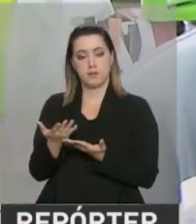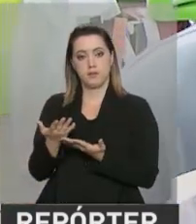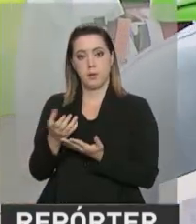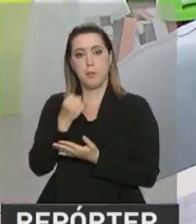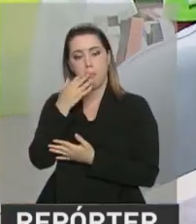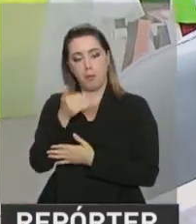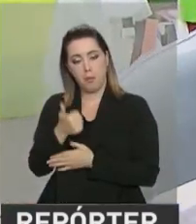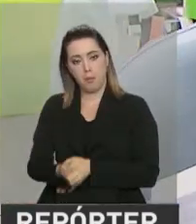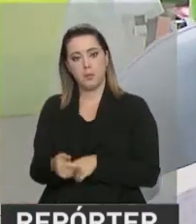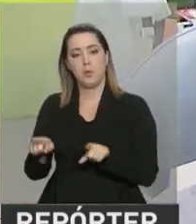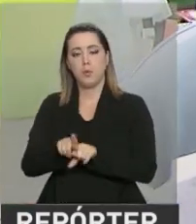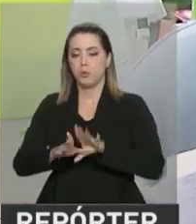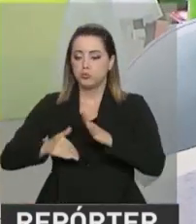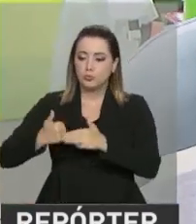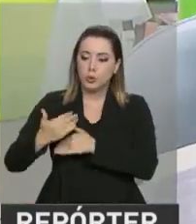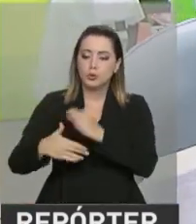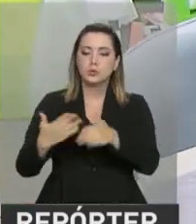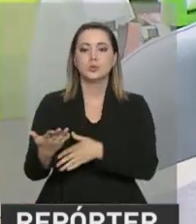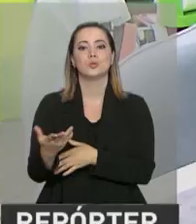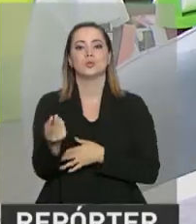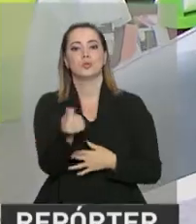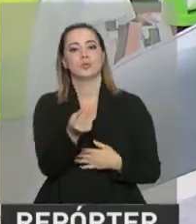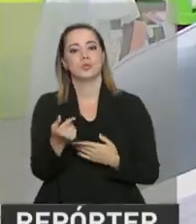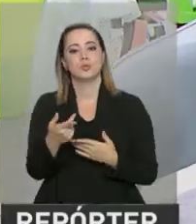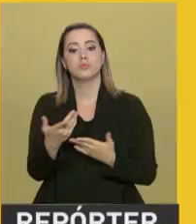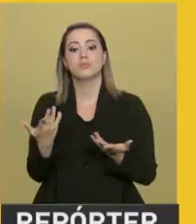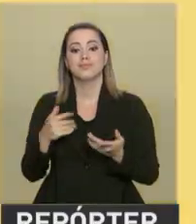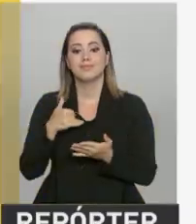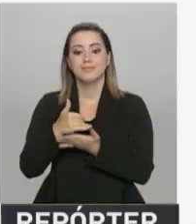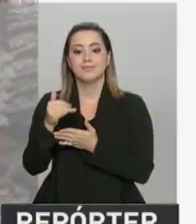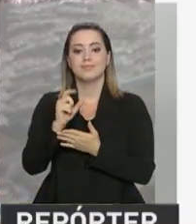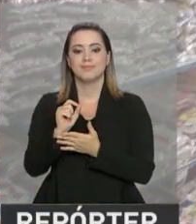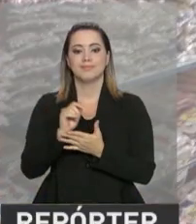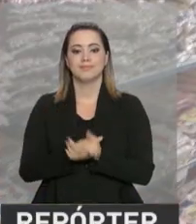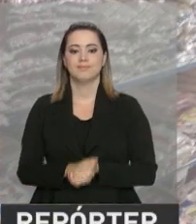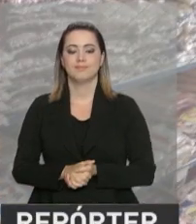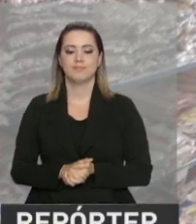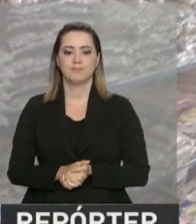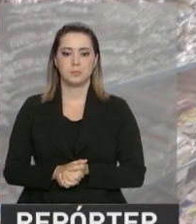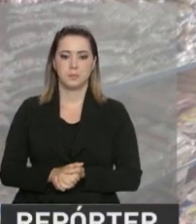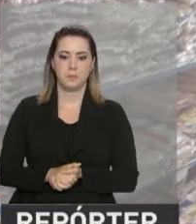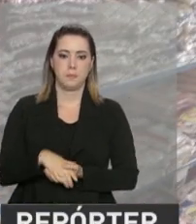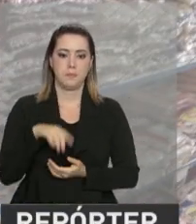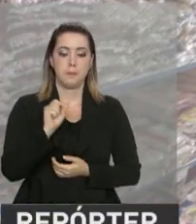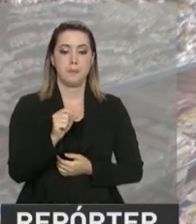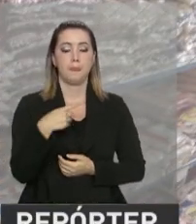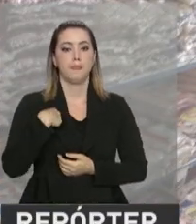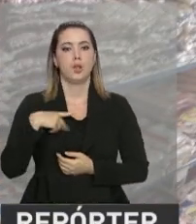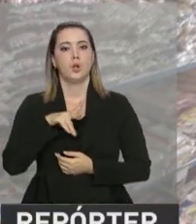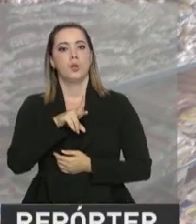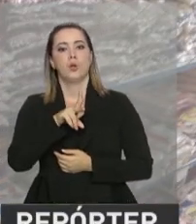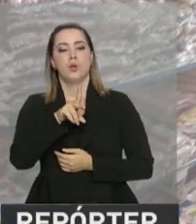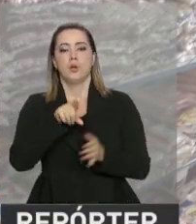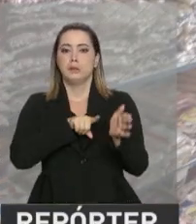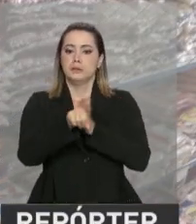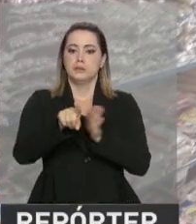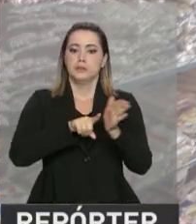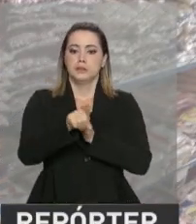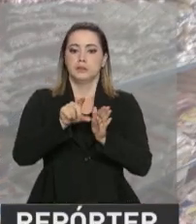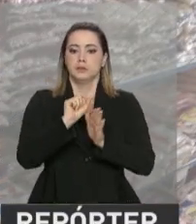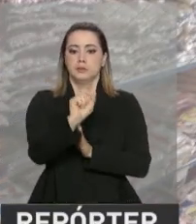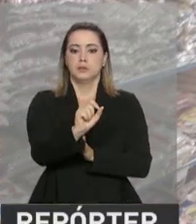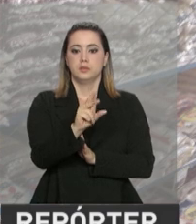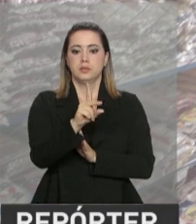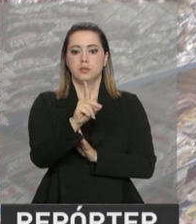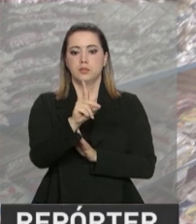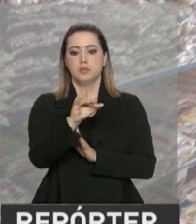notícia desde que continue com esses preços, né? Tomara que continue. De acordo com o Departamento Intersindical de Estatística e Estudos